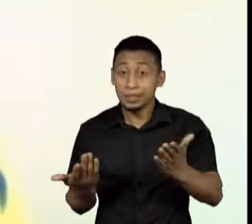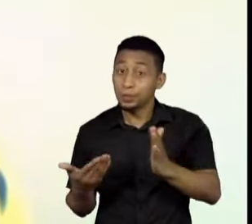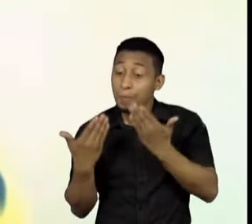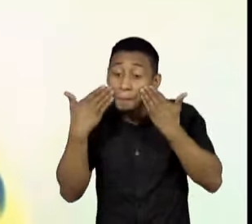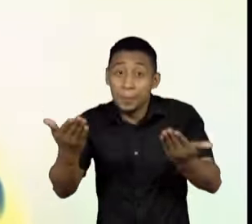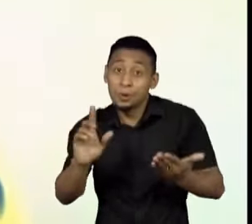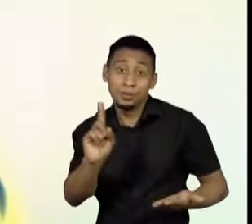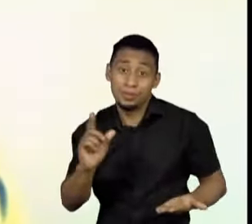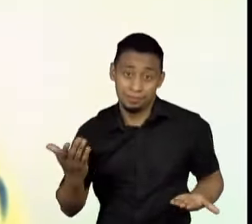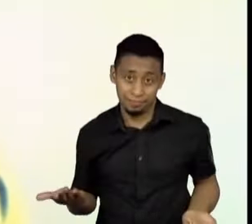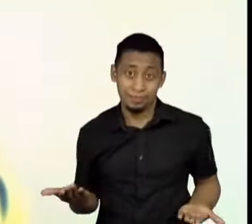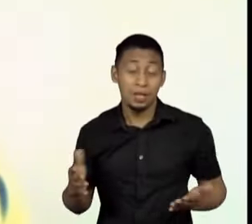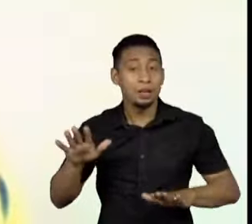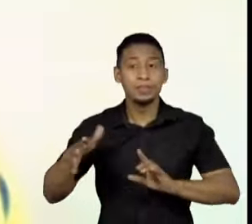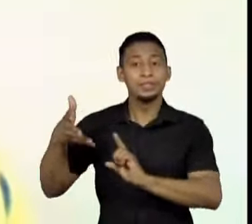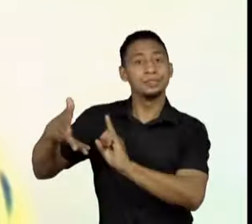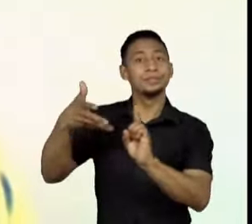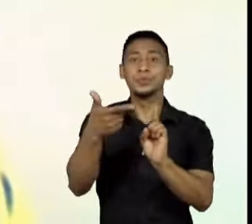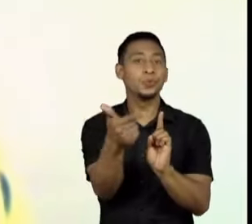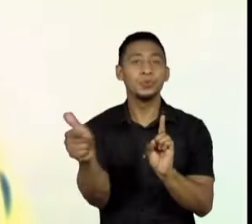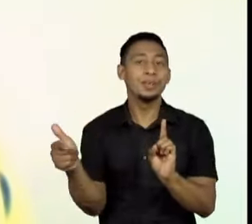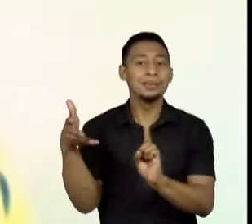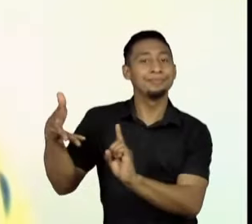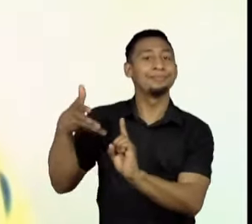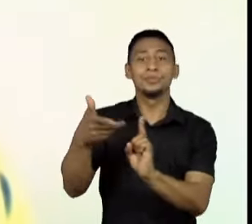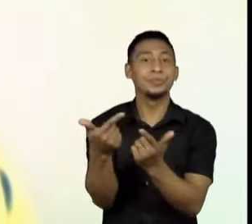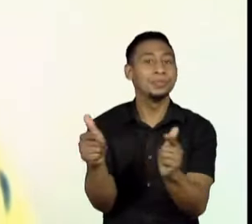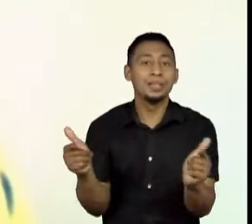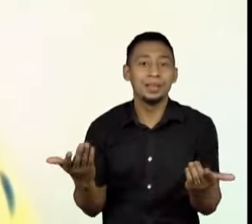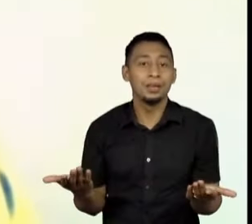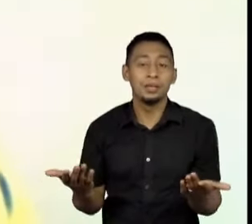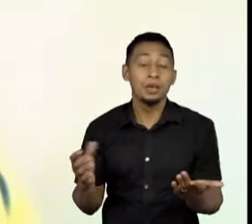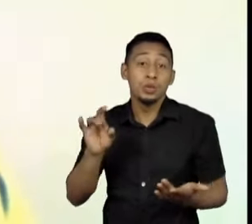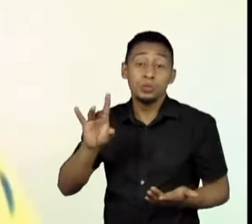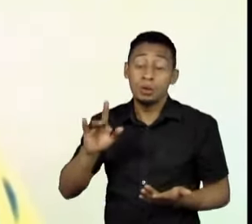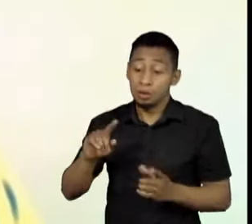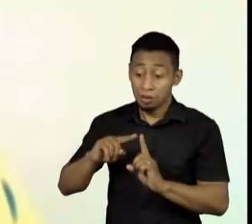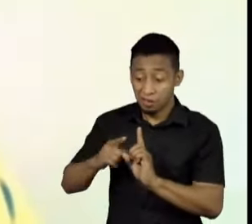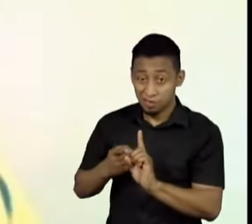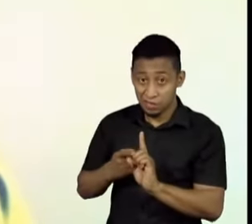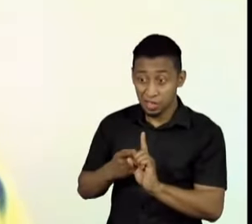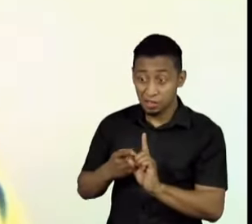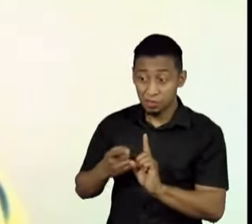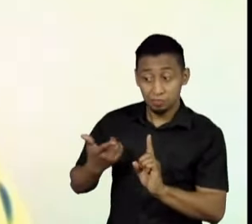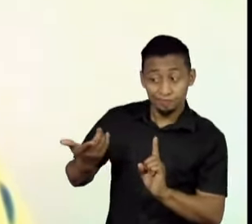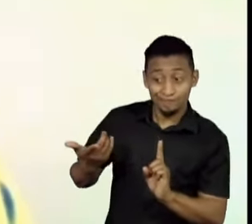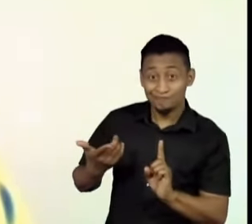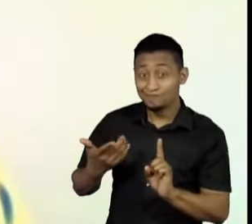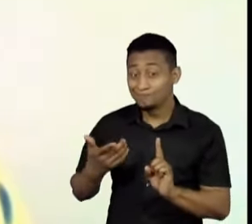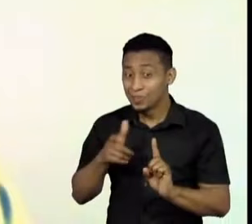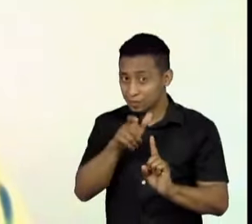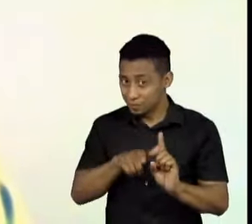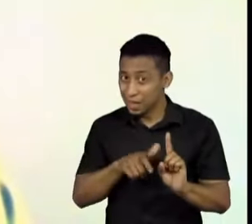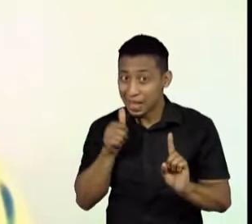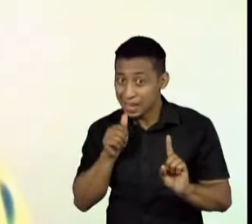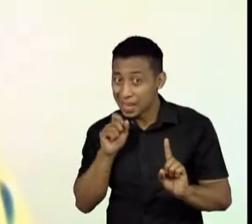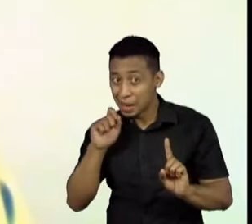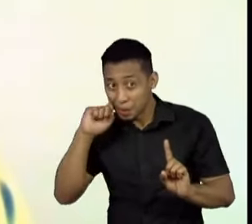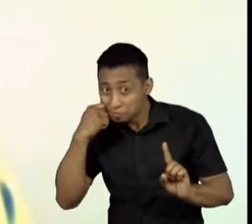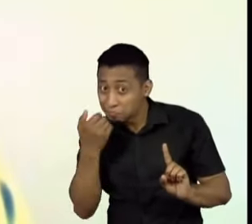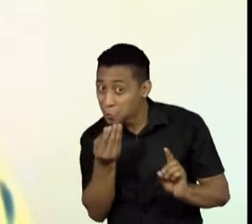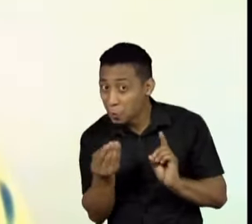nem se transformam em discurso, né? É simplesmente, eu vou ter mais um filho, como é que eu vou cuidar desse filho?